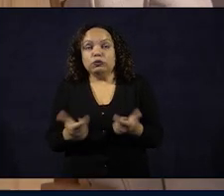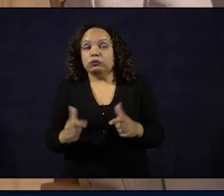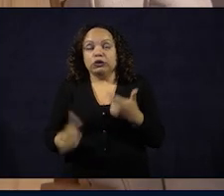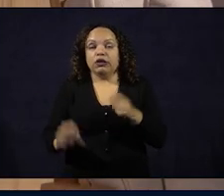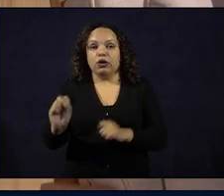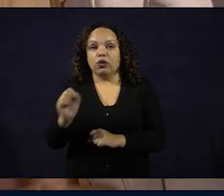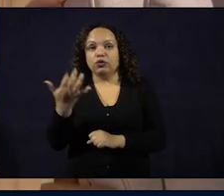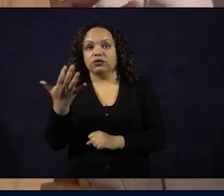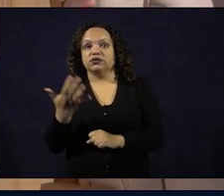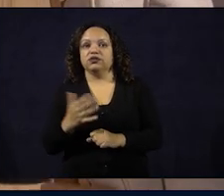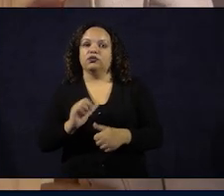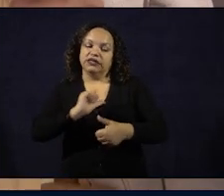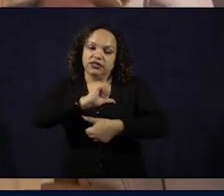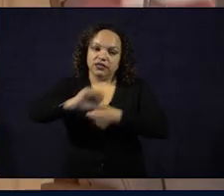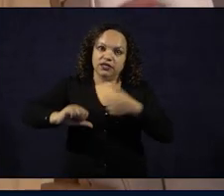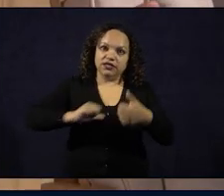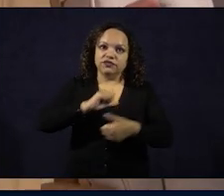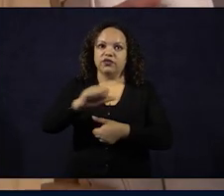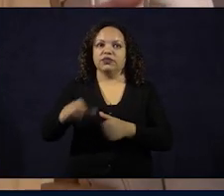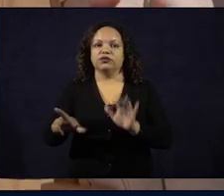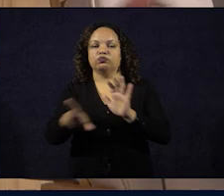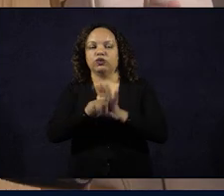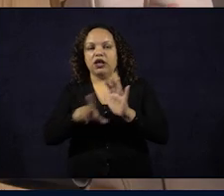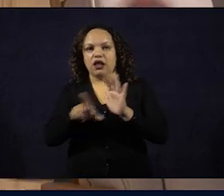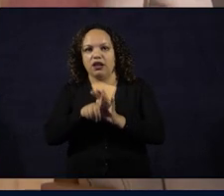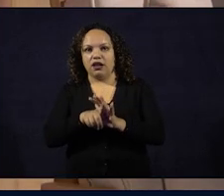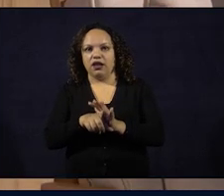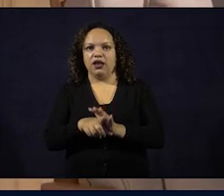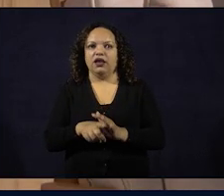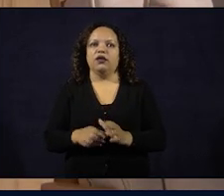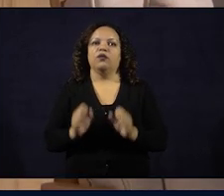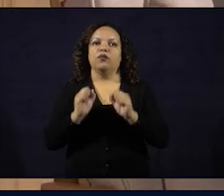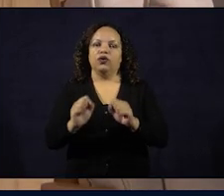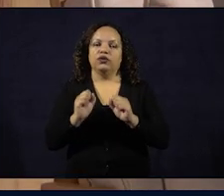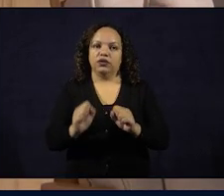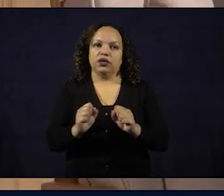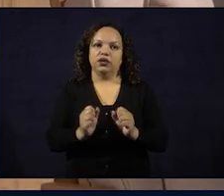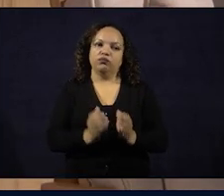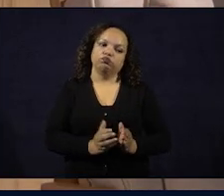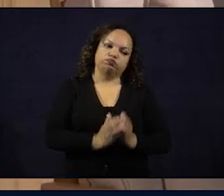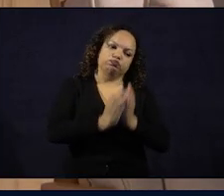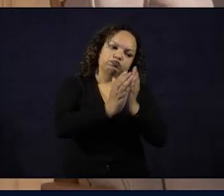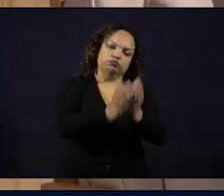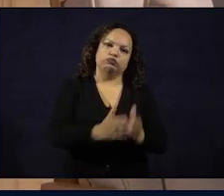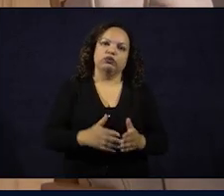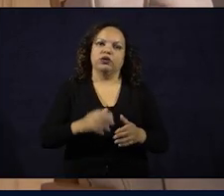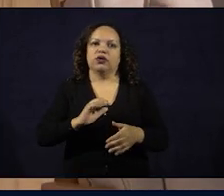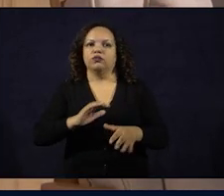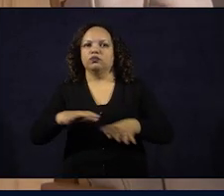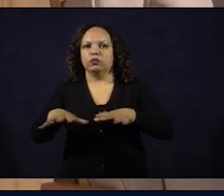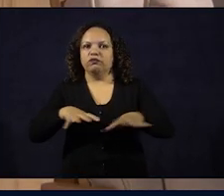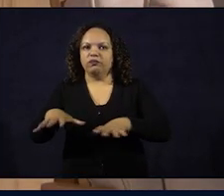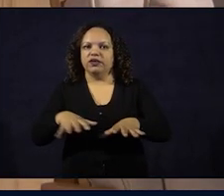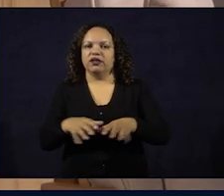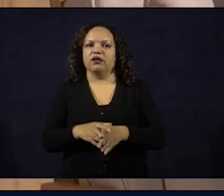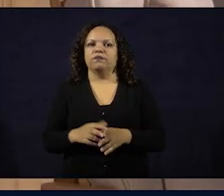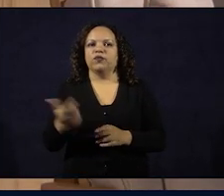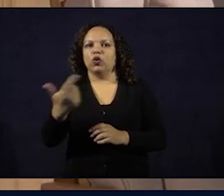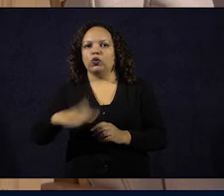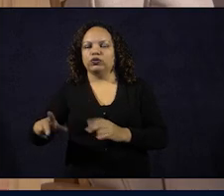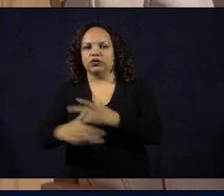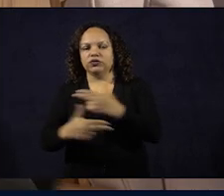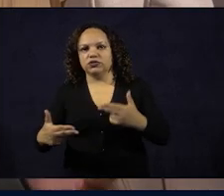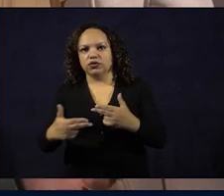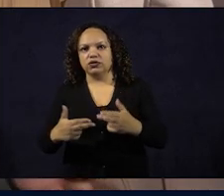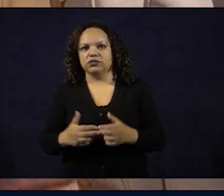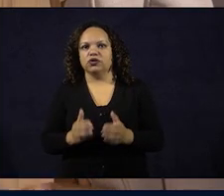2012, da legislação que permitiu os terminais de uso privado movimentar carga de terceiro, fez realmente essa grande transformação no setor